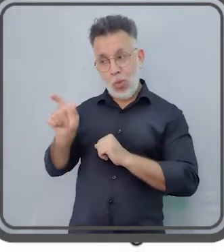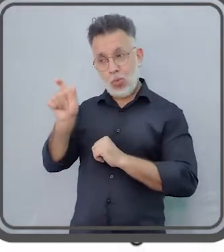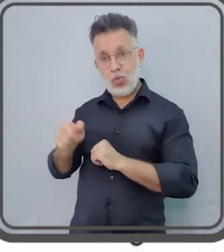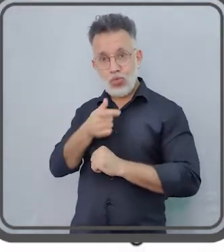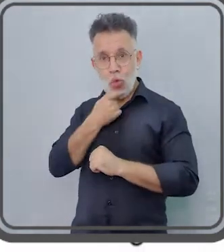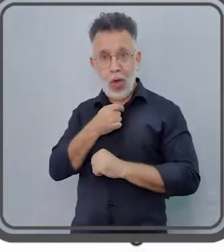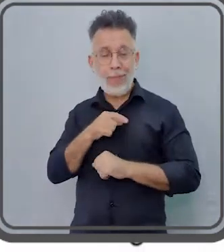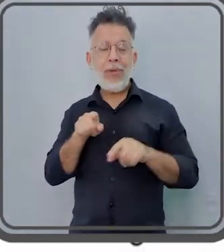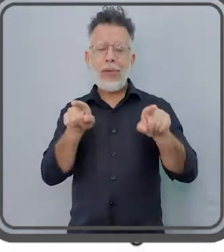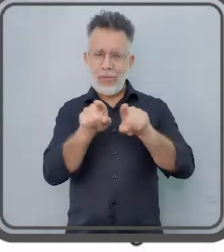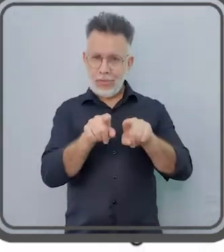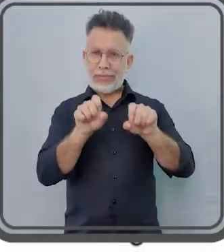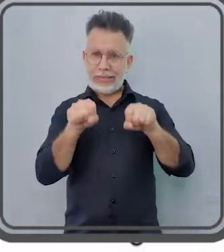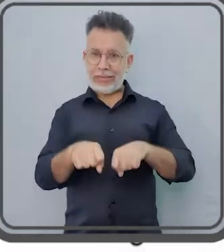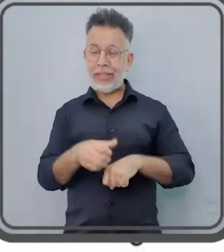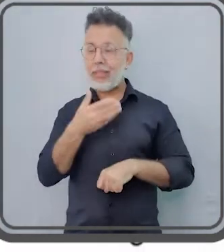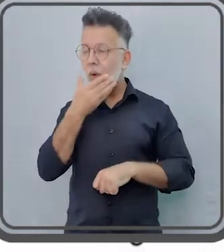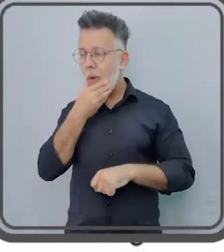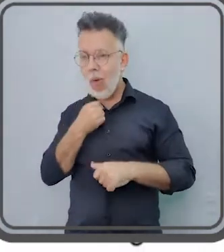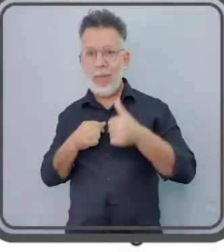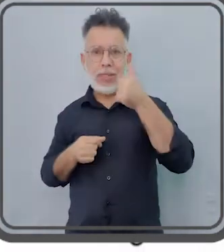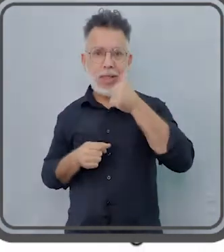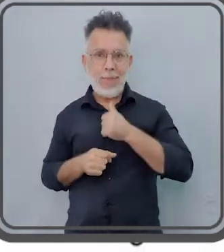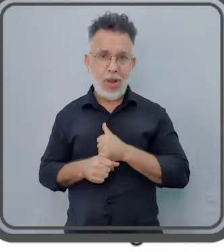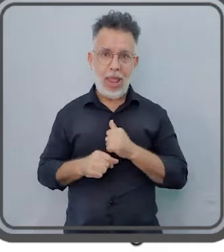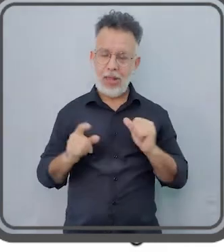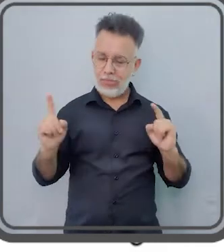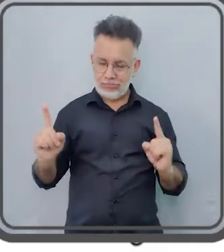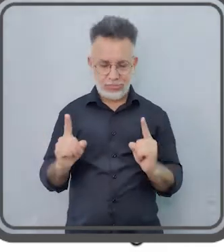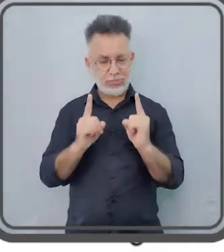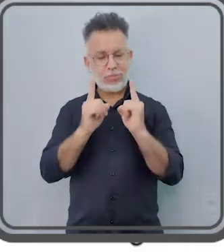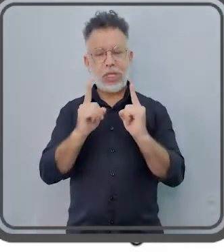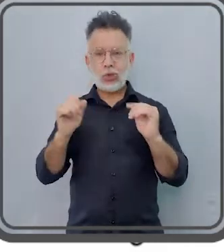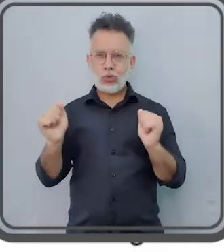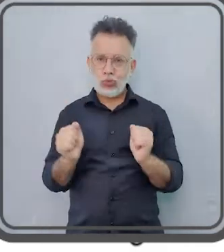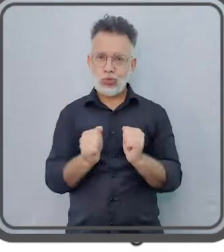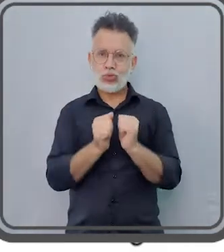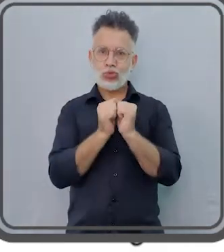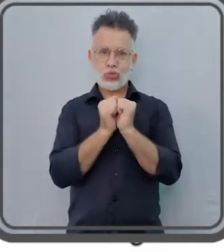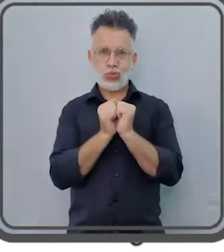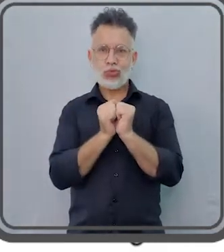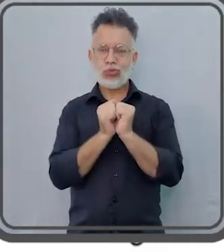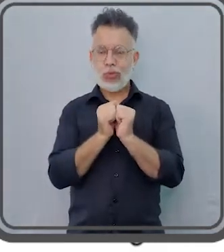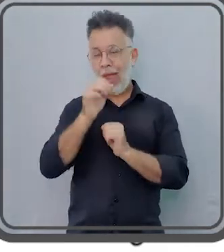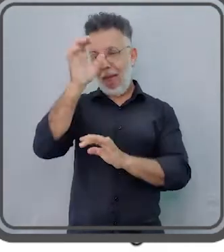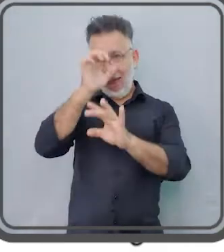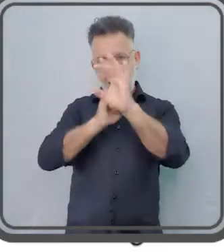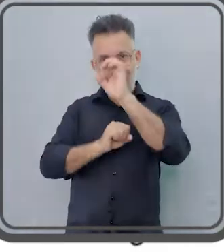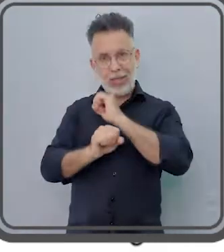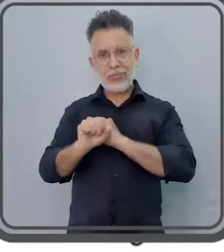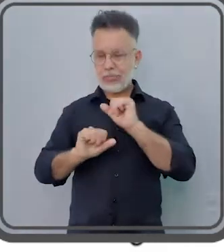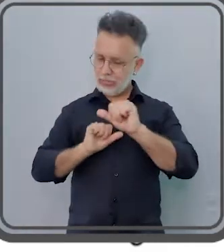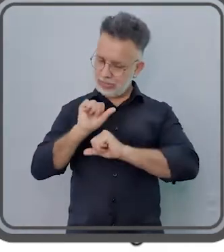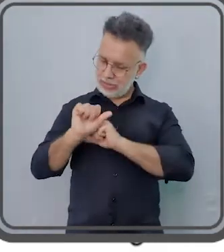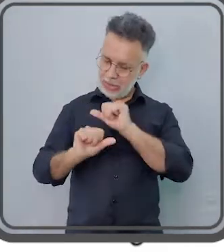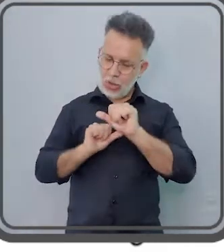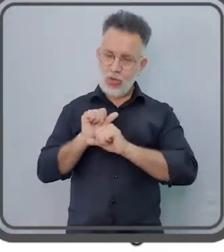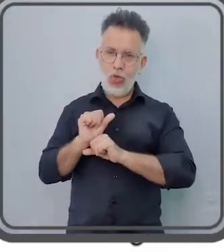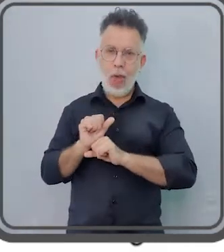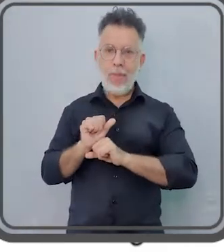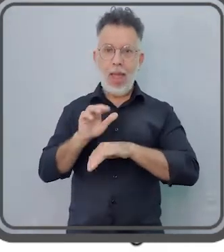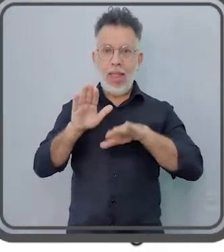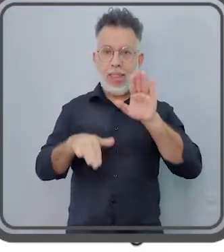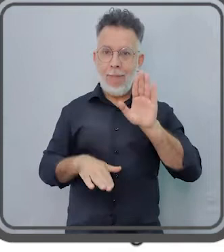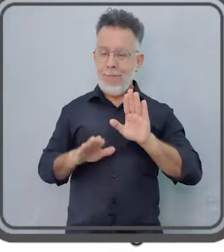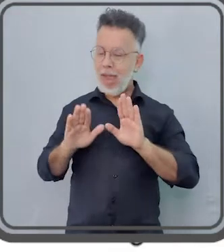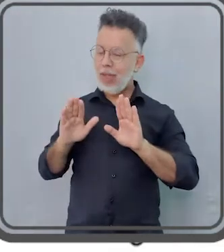se revendo assim juntos, eu acho. Sim, e a gente se transforma a partir de perspectivas diferentes, né? Cada um com a